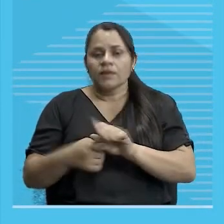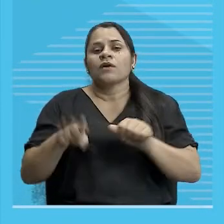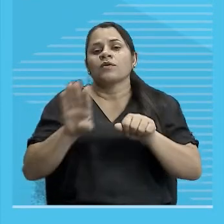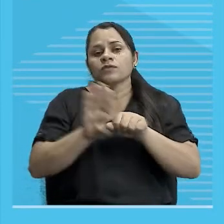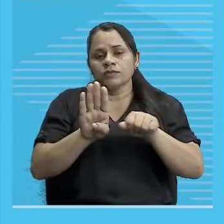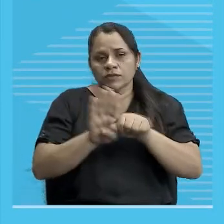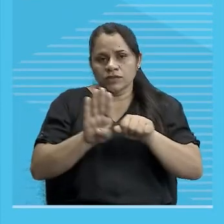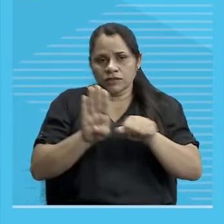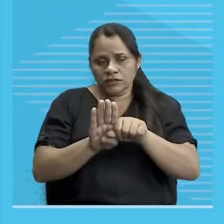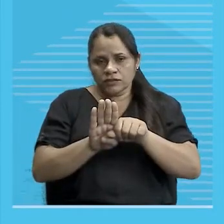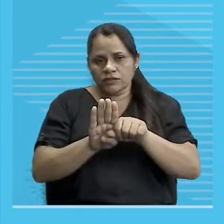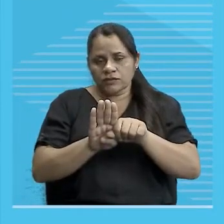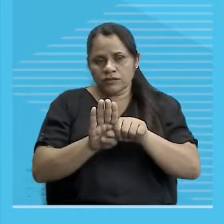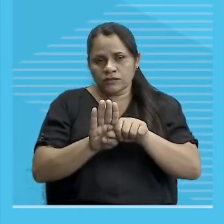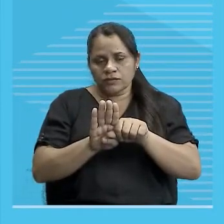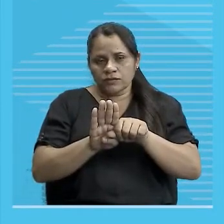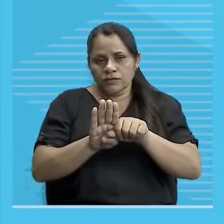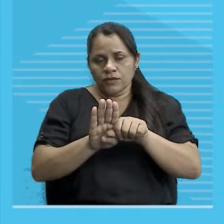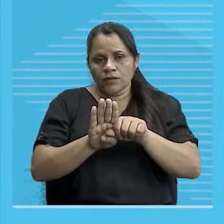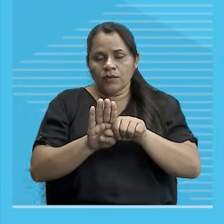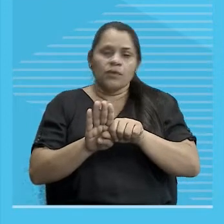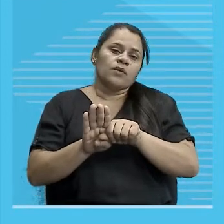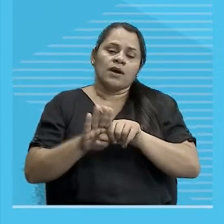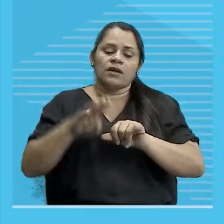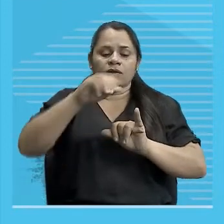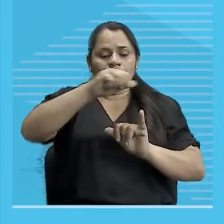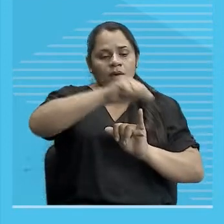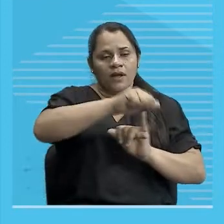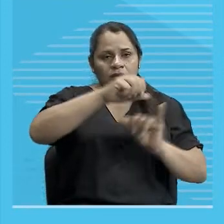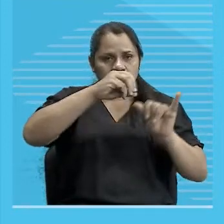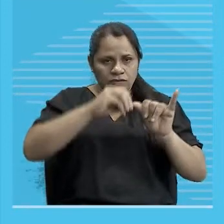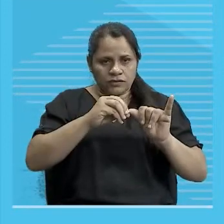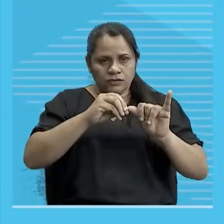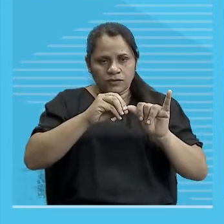substantivo, esse artigo indica coisa especificada.